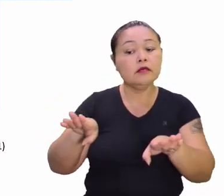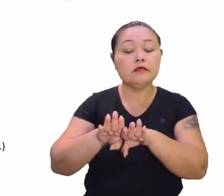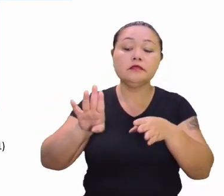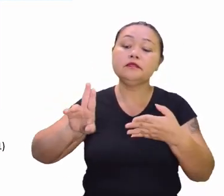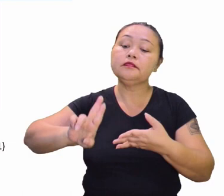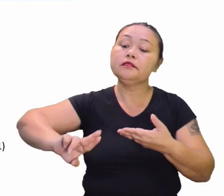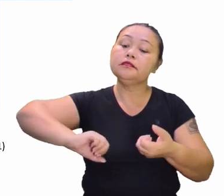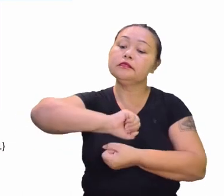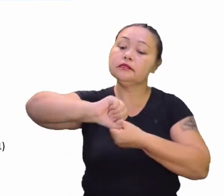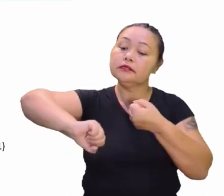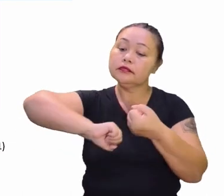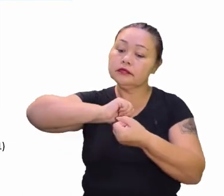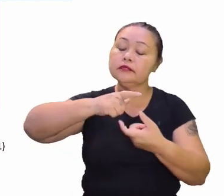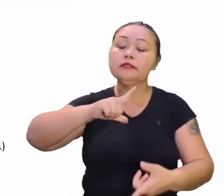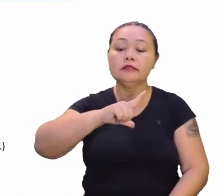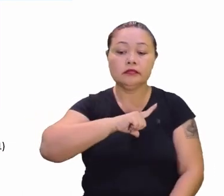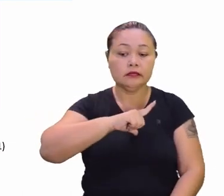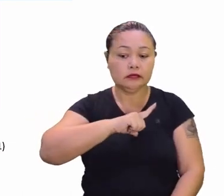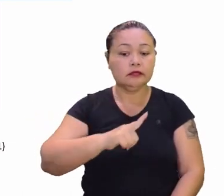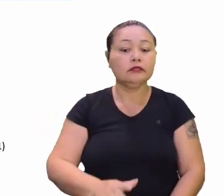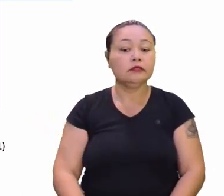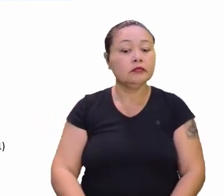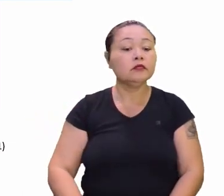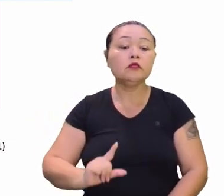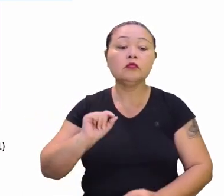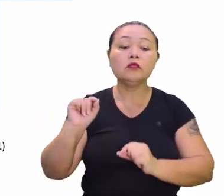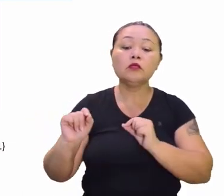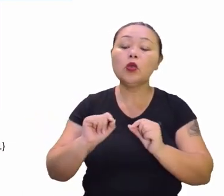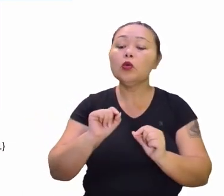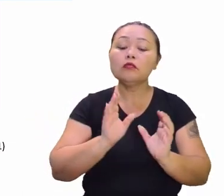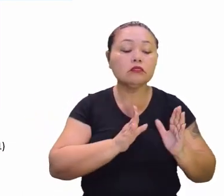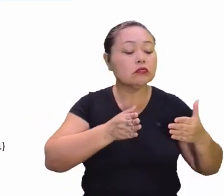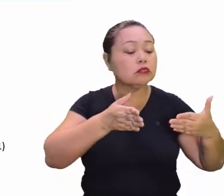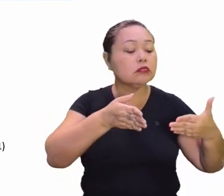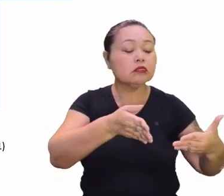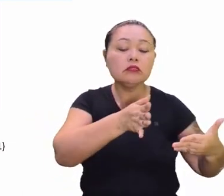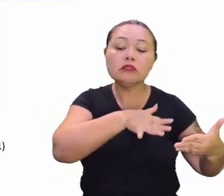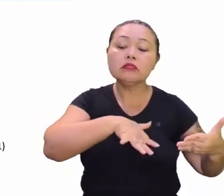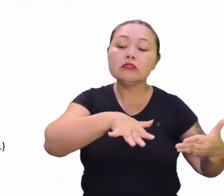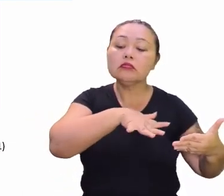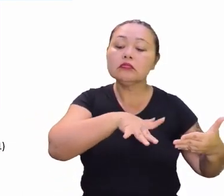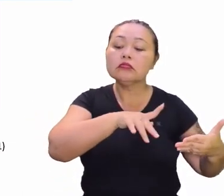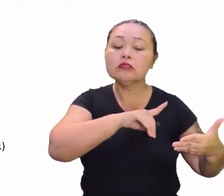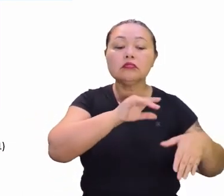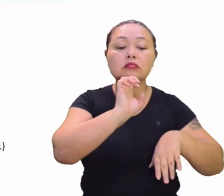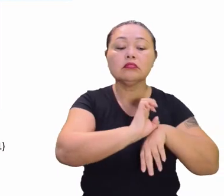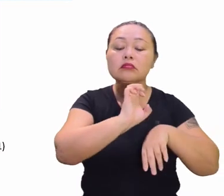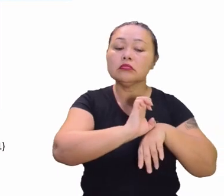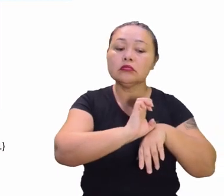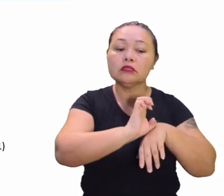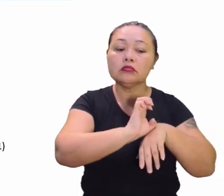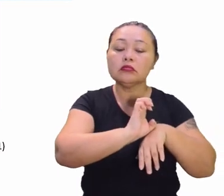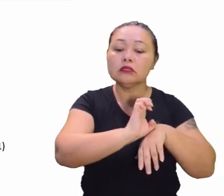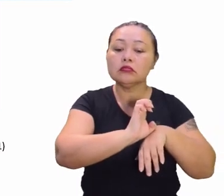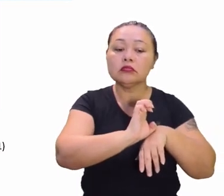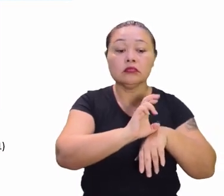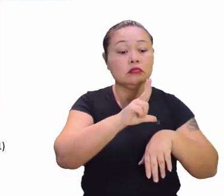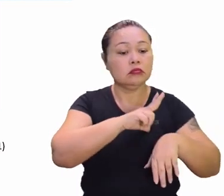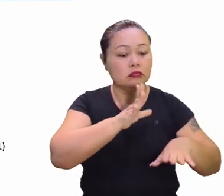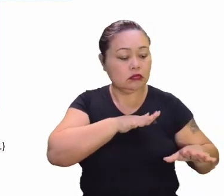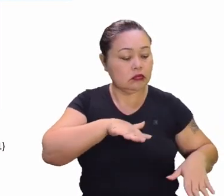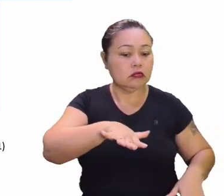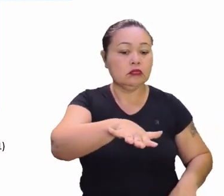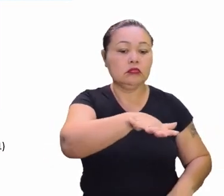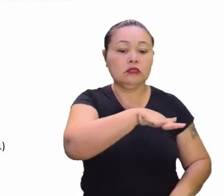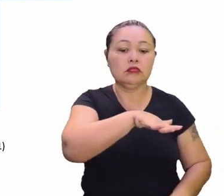uso sustentável. E o que é uma reserva particular do Patrimônio Natural Estadual? É uma área